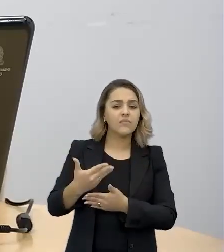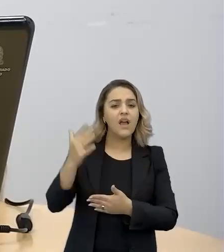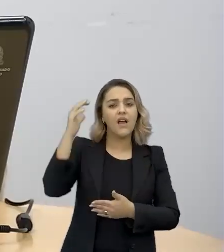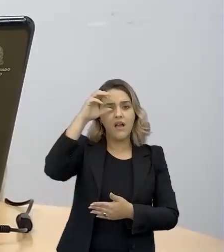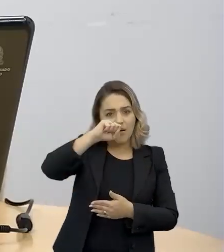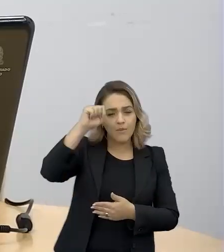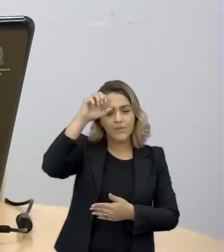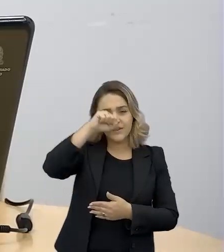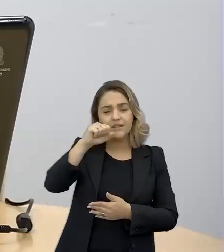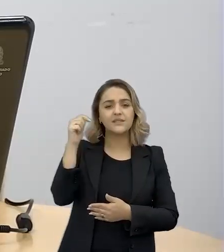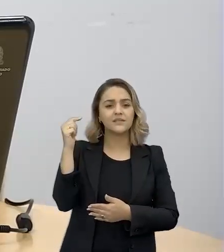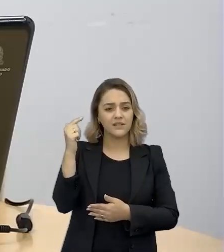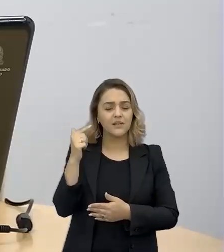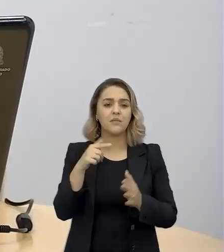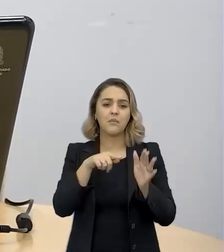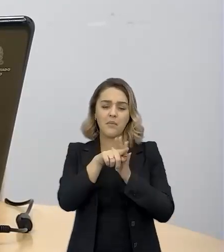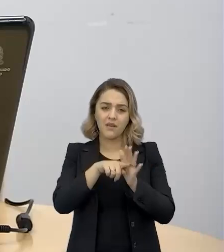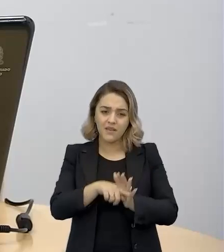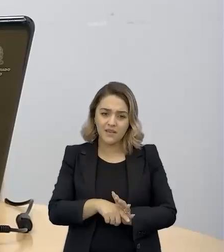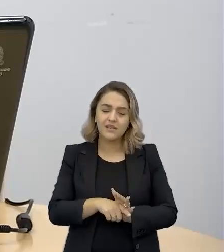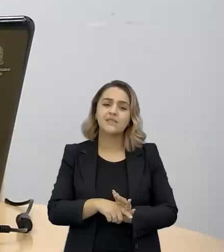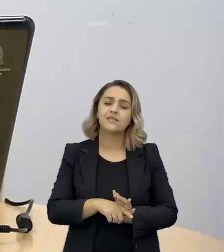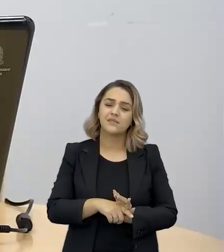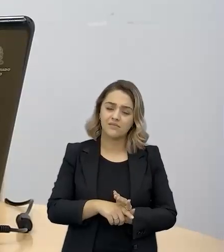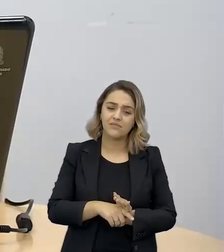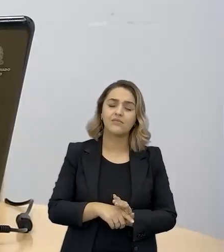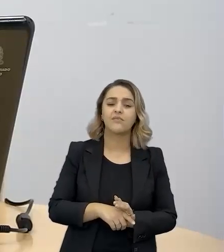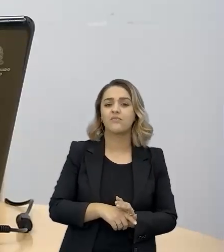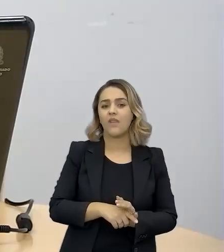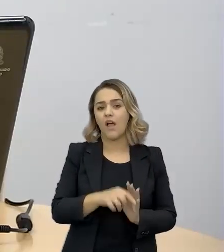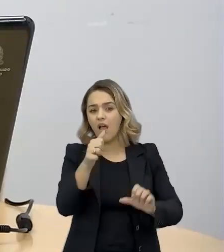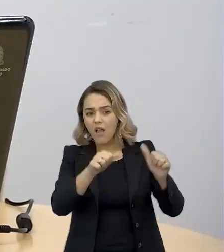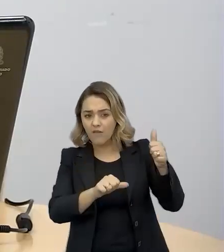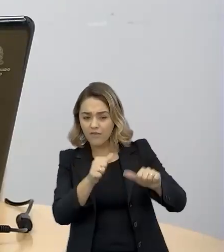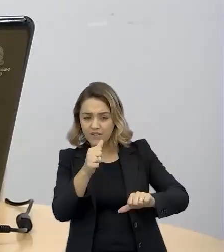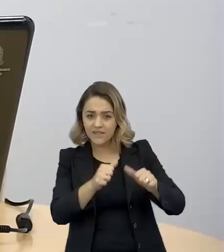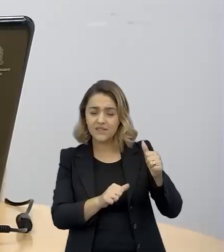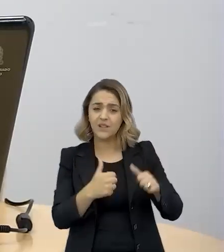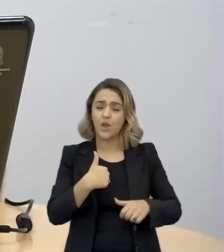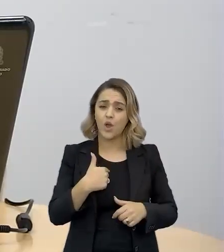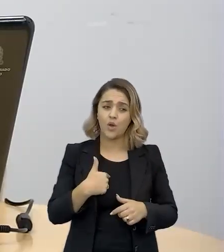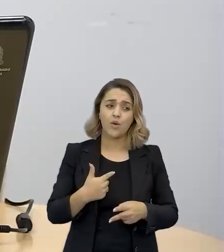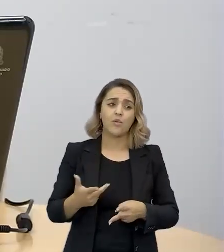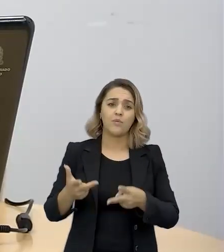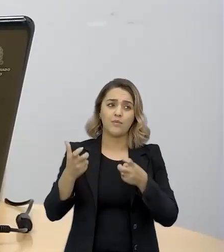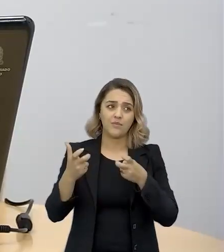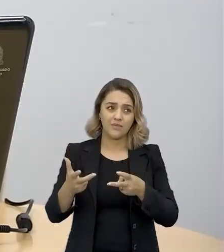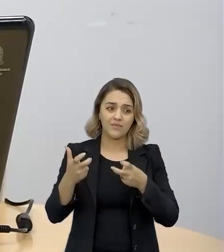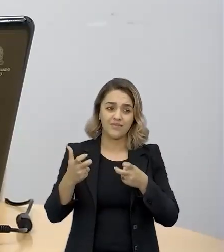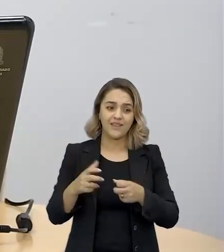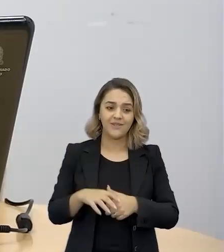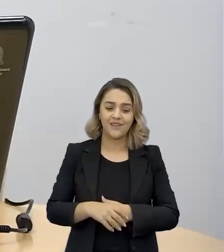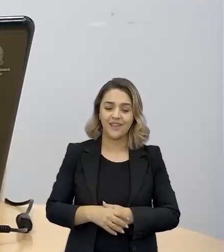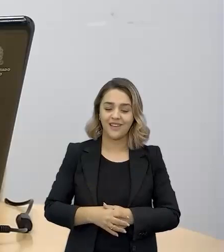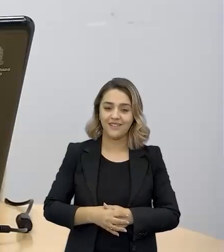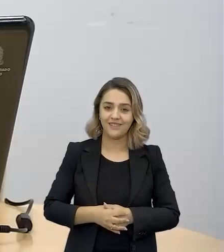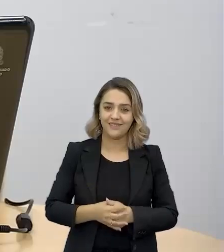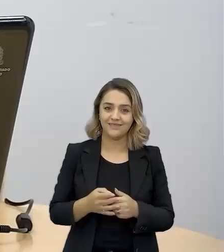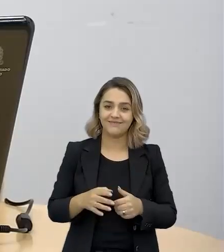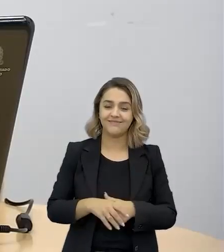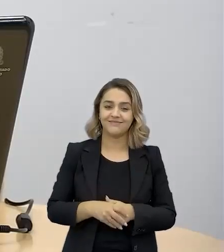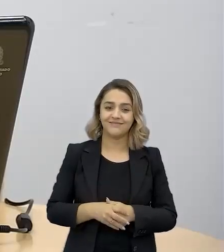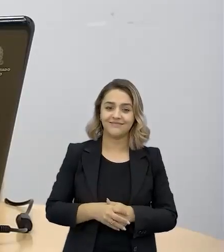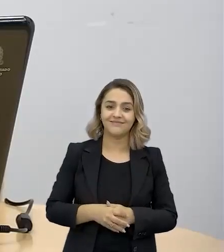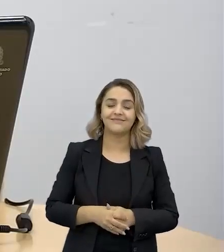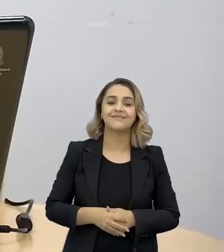a pesquisar, né? A fazer uma triagem, porque o que eu percebia bastante em sala, eu acho que a maioria